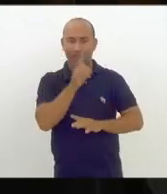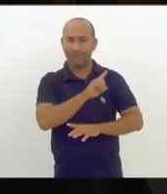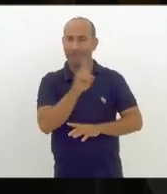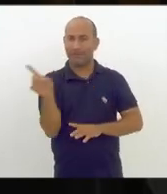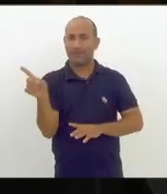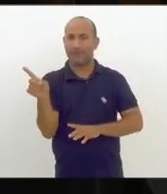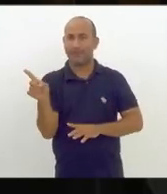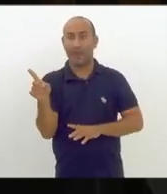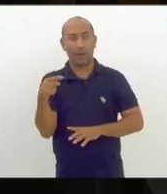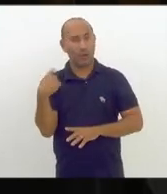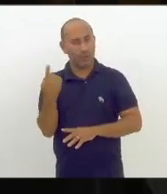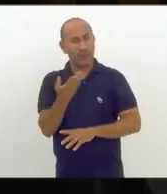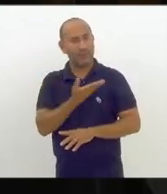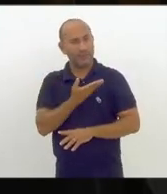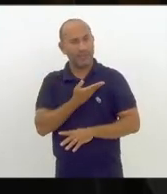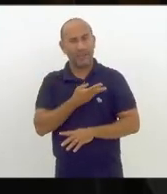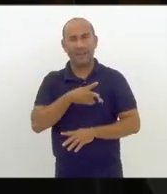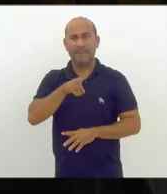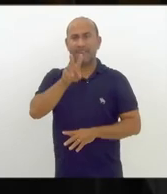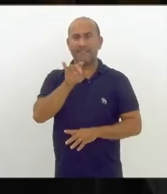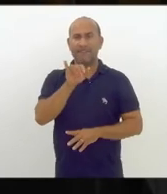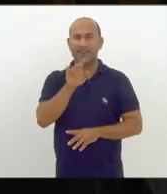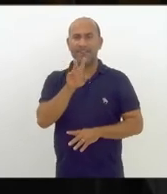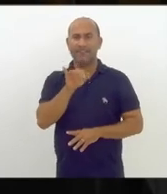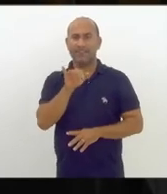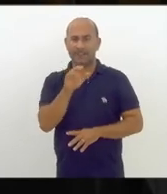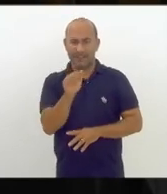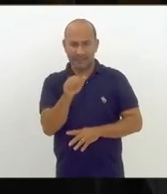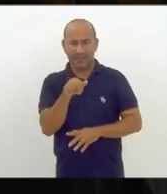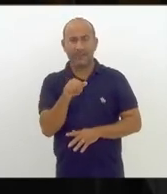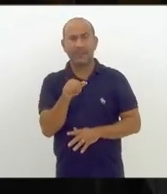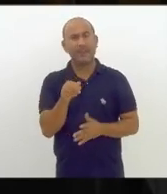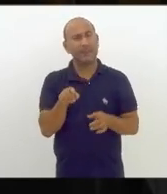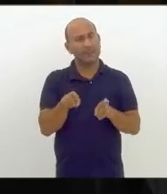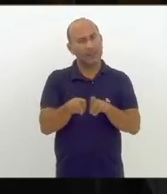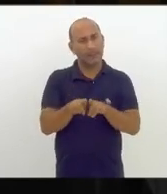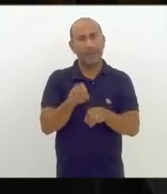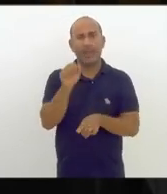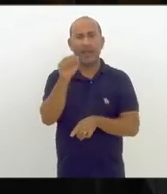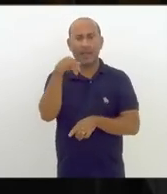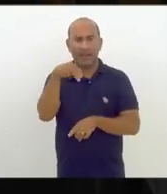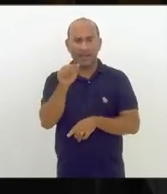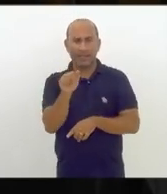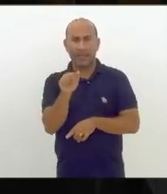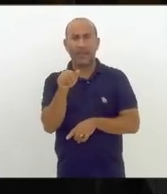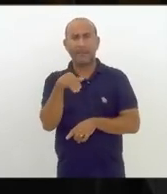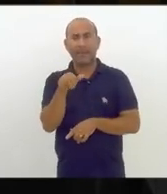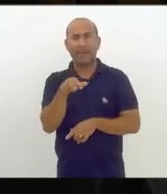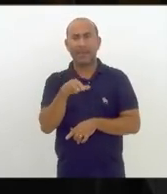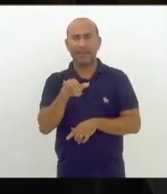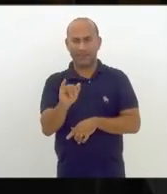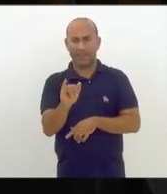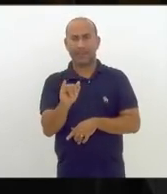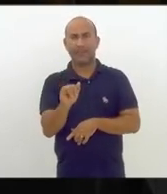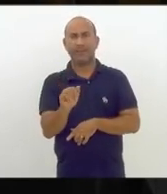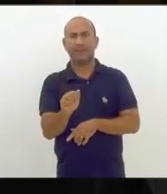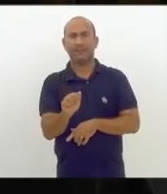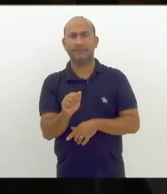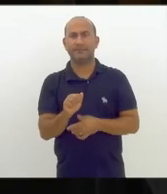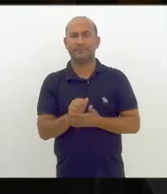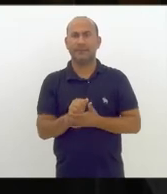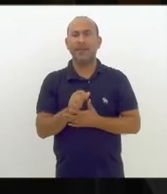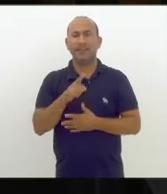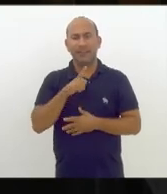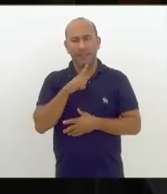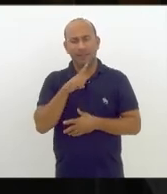Viviane Araújo, conheci, a Ana Maria também, nós trabalhamos no curso de iniciação, né? Minha colega desembargadora Ana Maria, eles